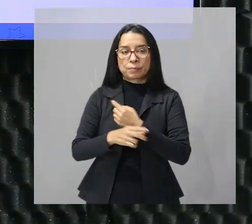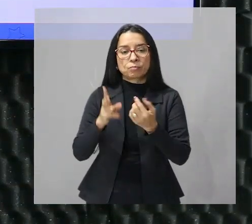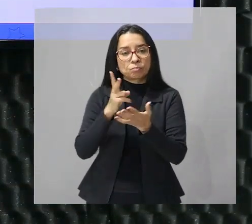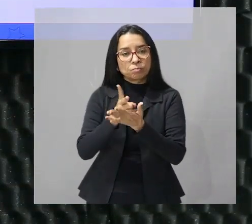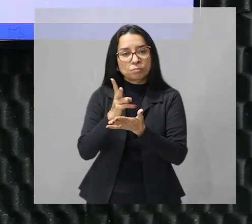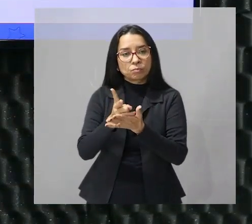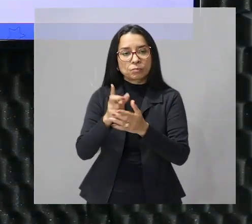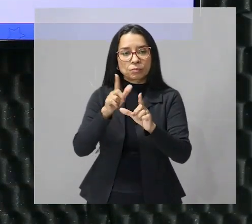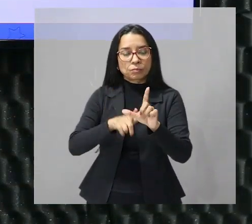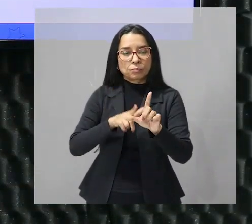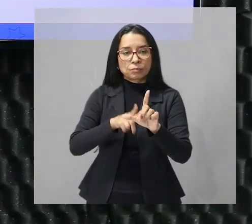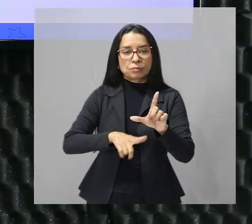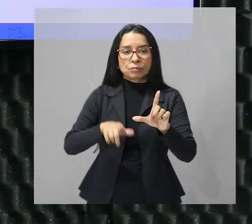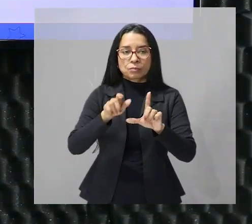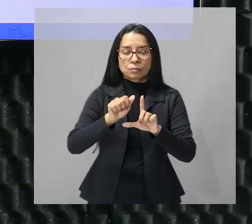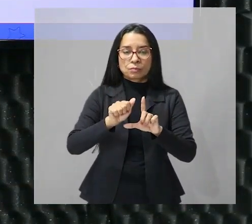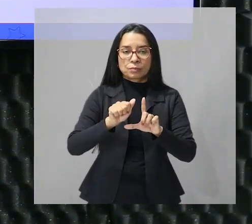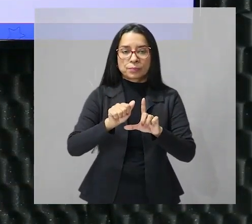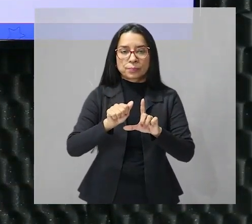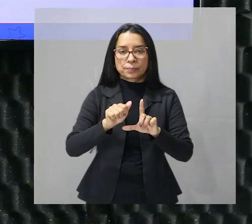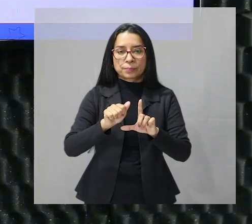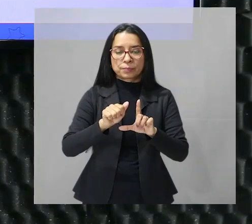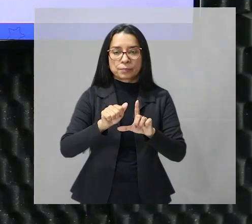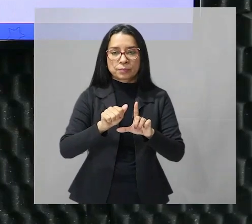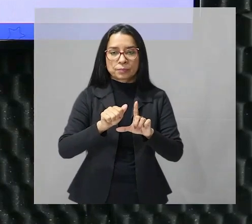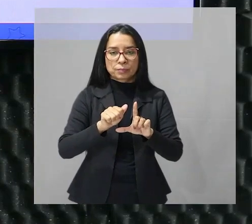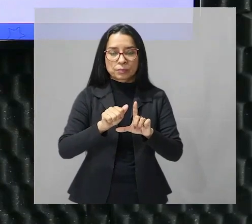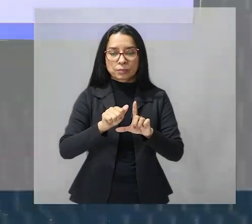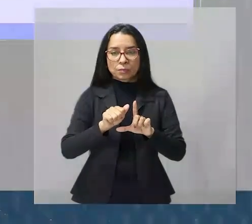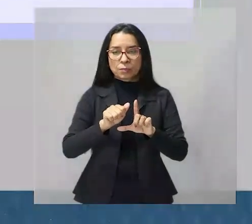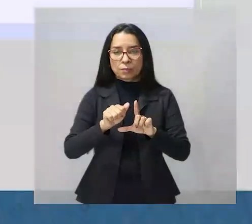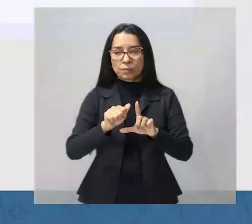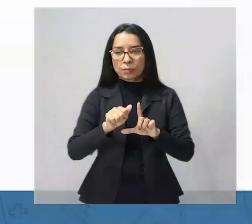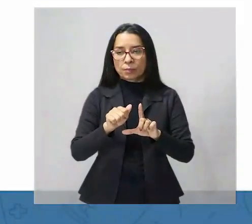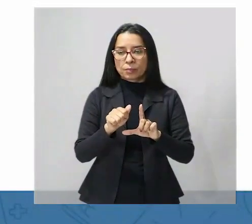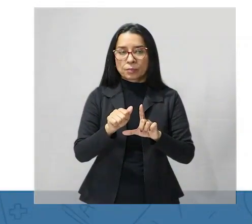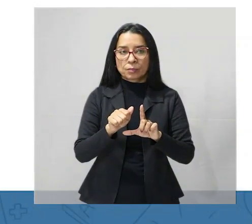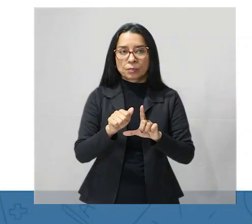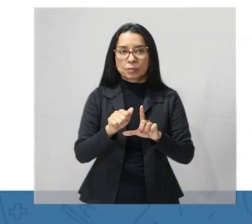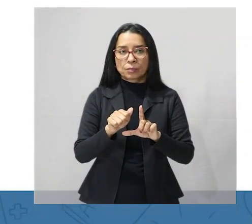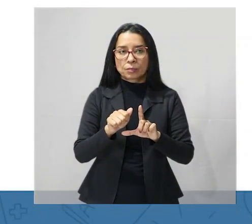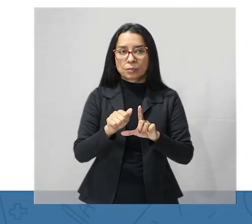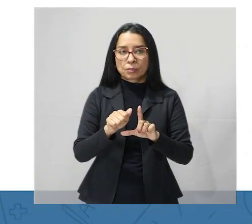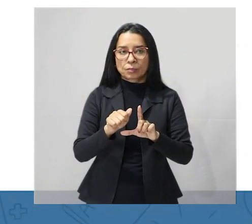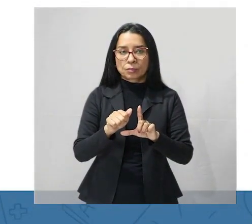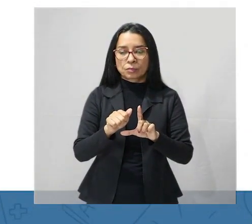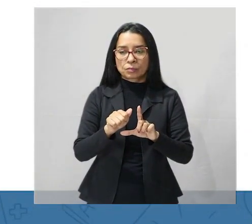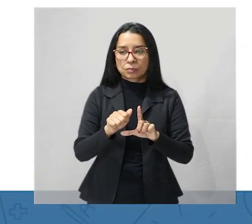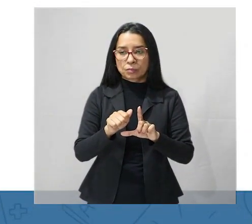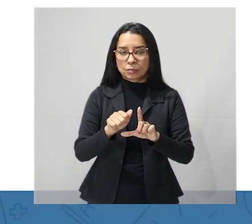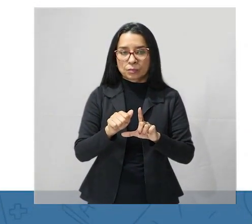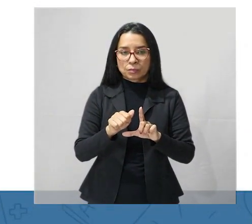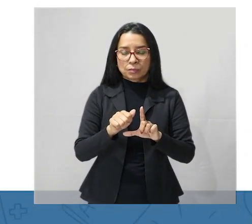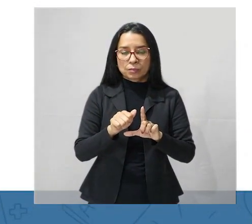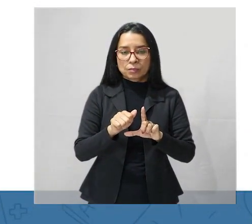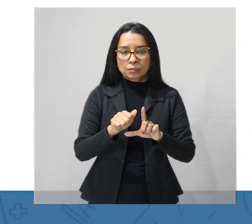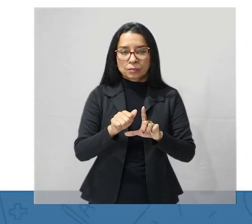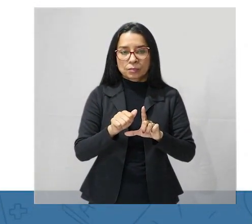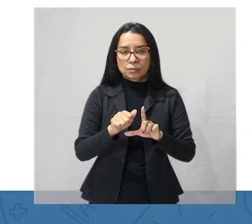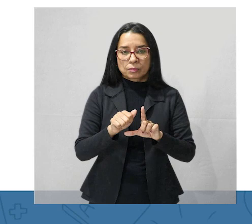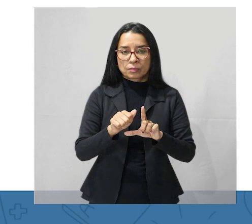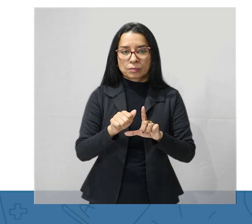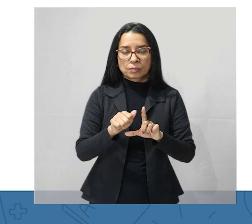Continuando aí, na letra A, qual é a equação da reta que representa o comportamento da coleta total do ano de